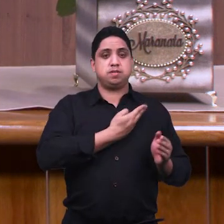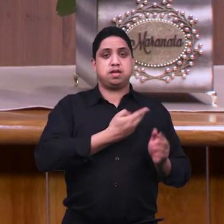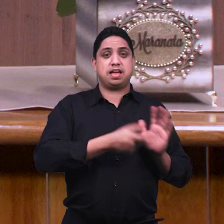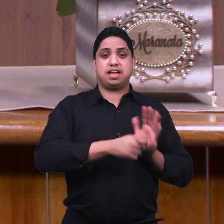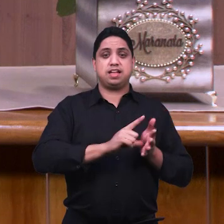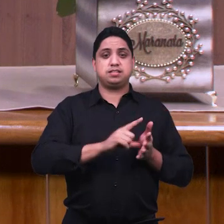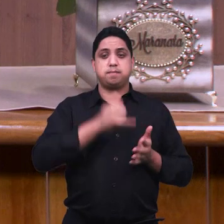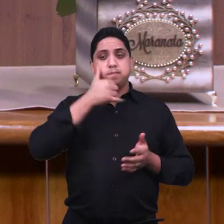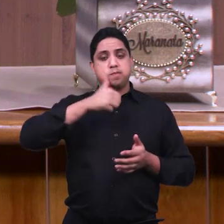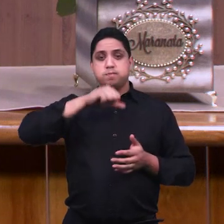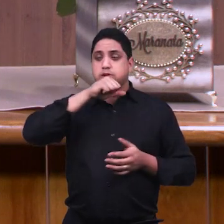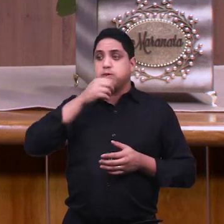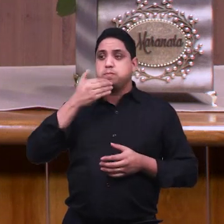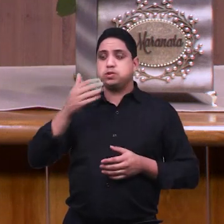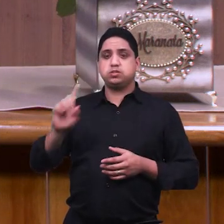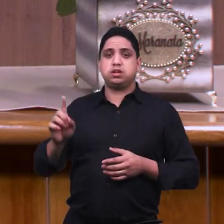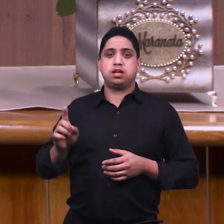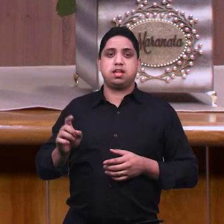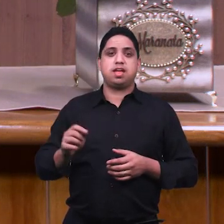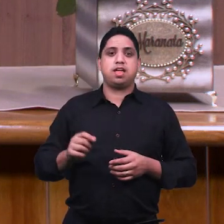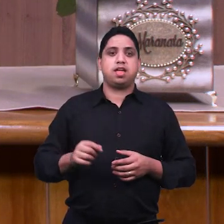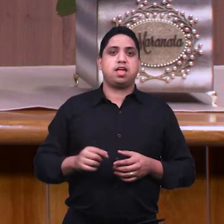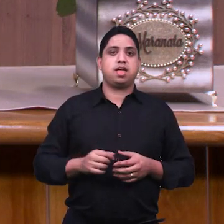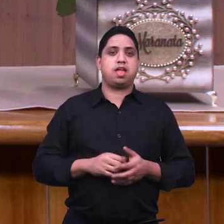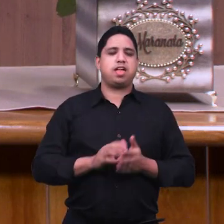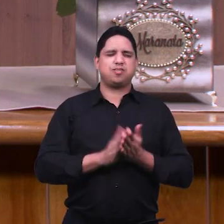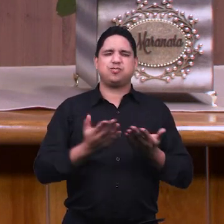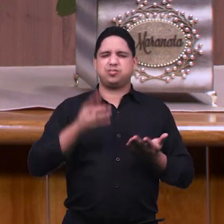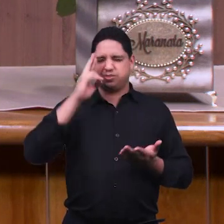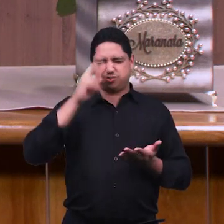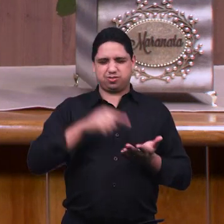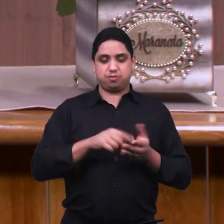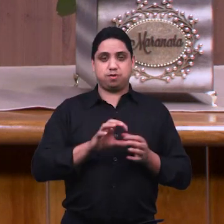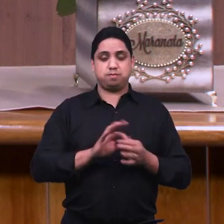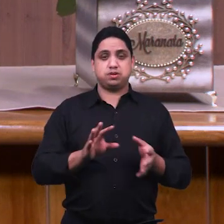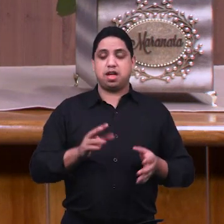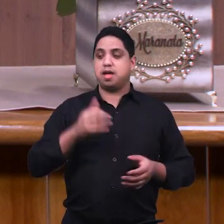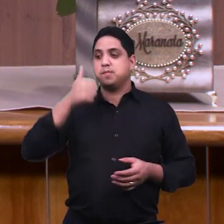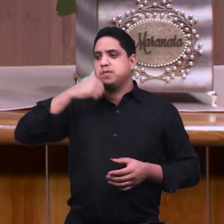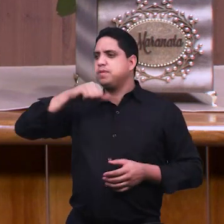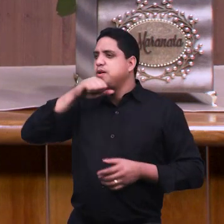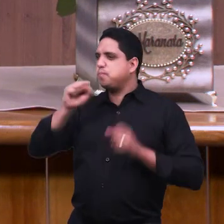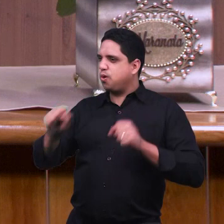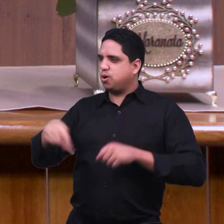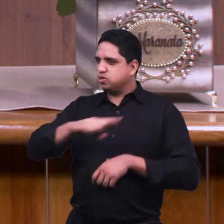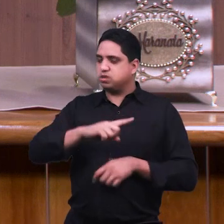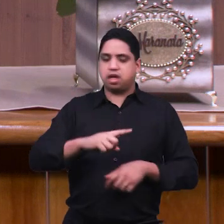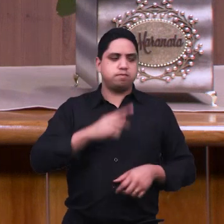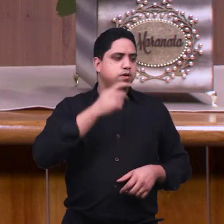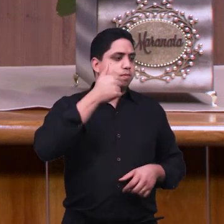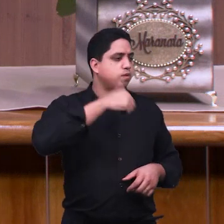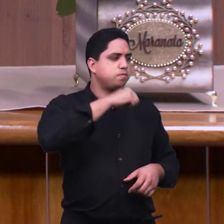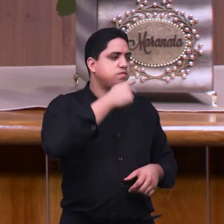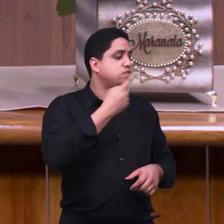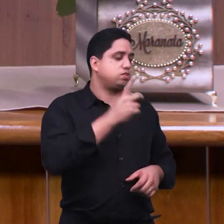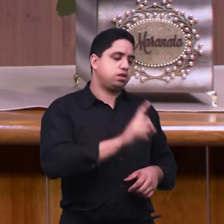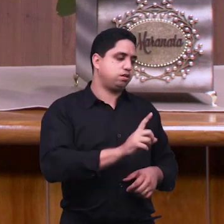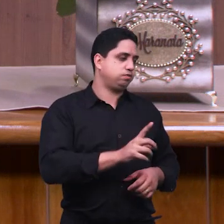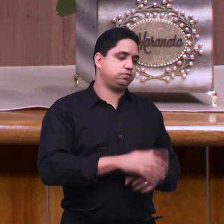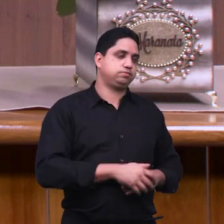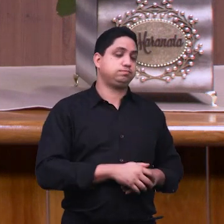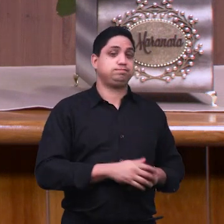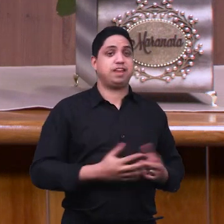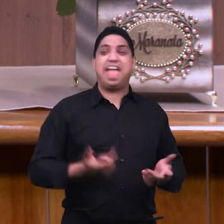pedido autorização à mãe. Aí foi com a mãe falou, você não vai para lugar nenhum. Ah, mas eu consultei o Senhor. Mas tinha que ter pedido autorização antes. Cara, não tinha poder para